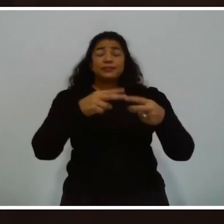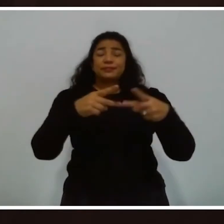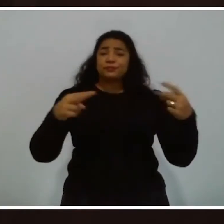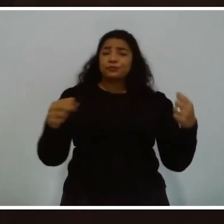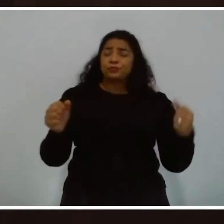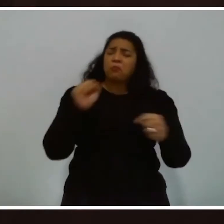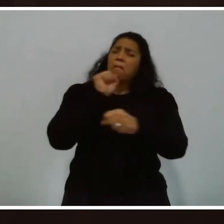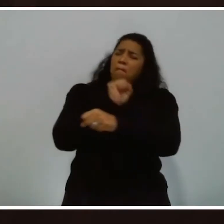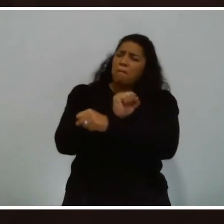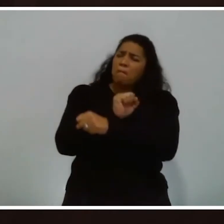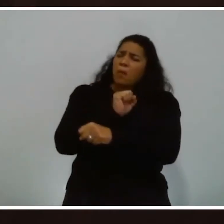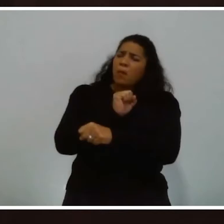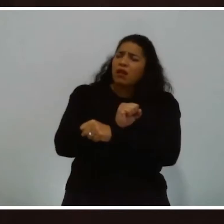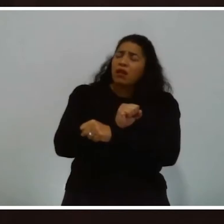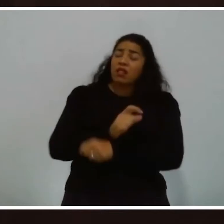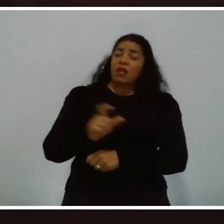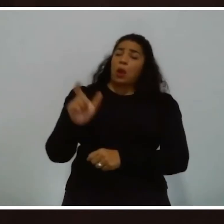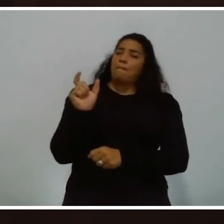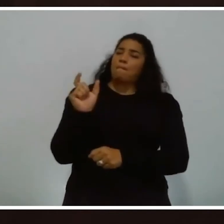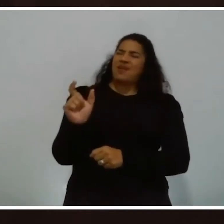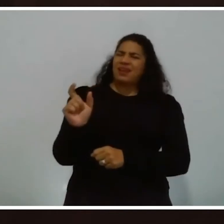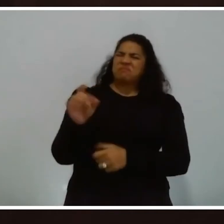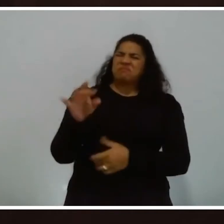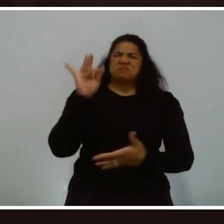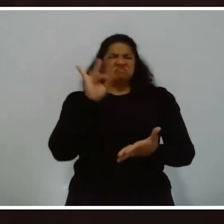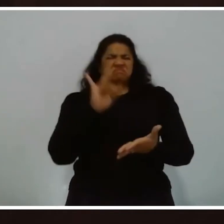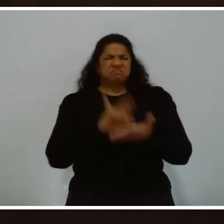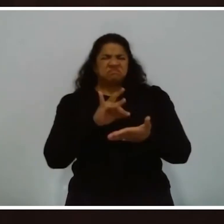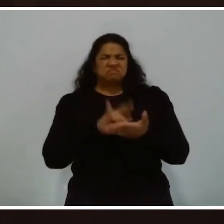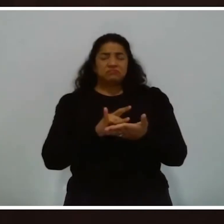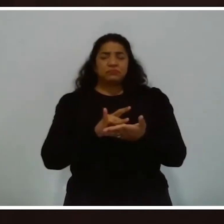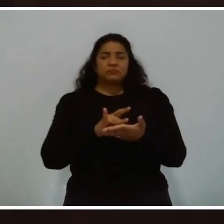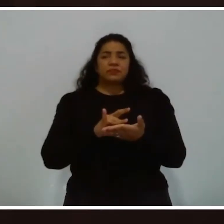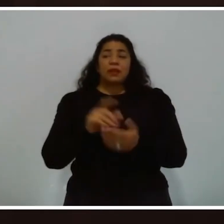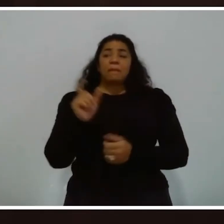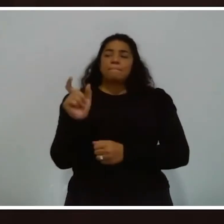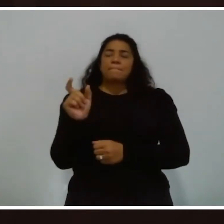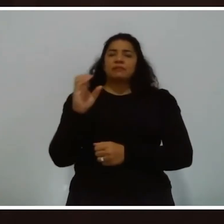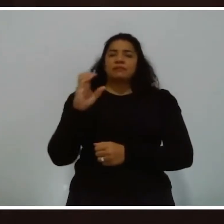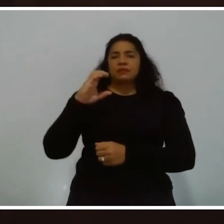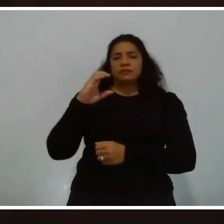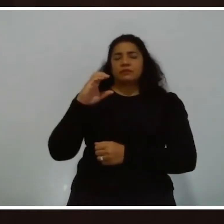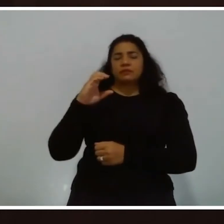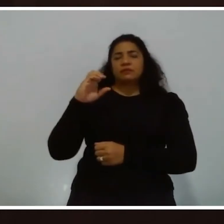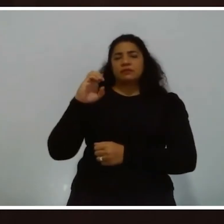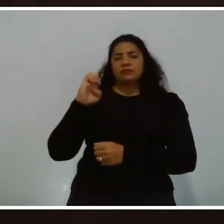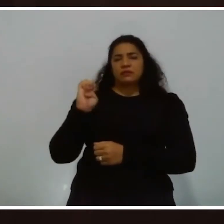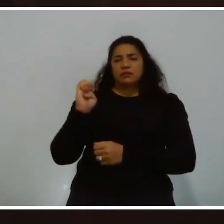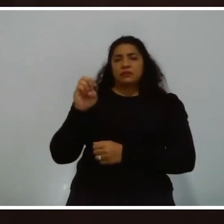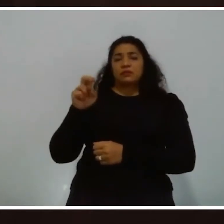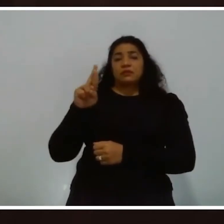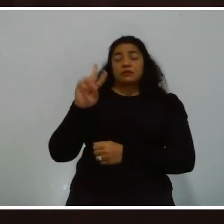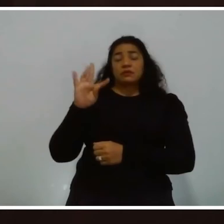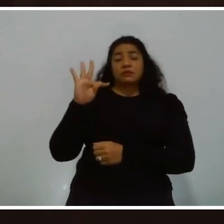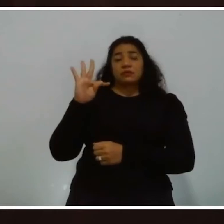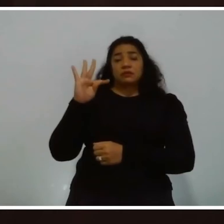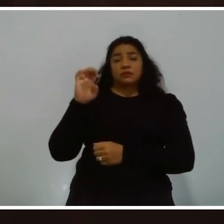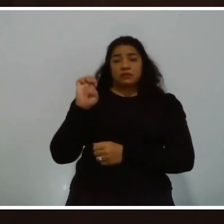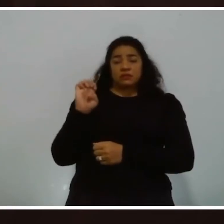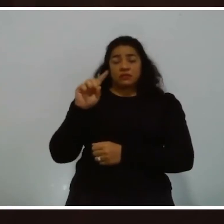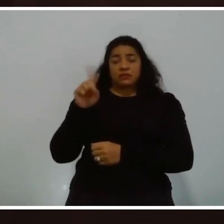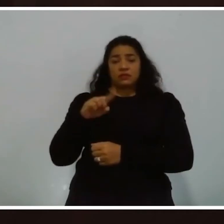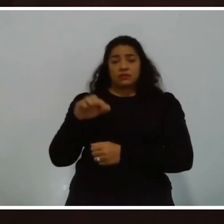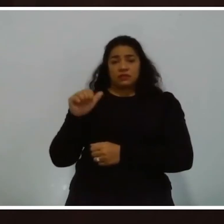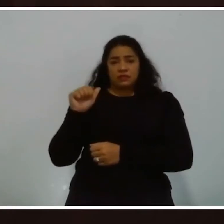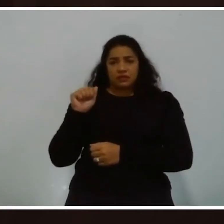é hipóstase, né? Existe essa palavra em português, hipóstase, né? E essa